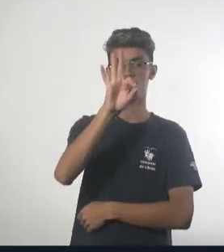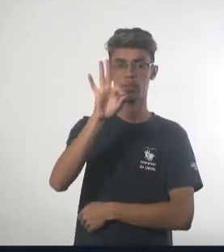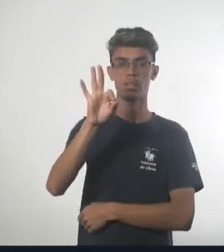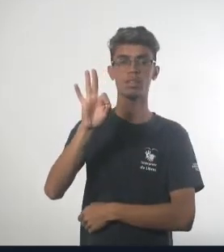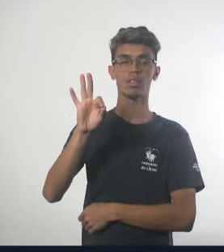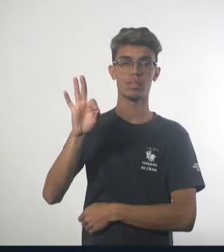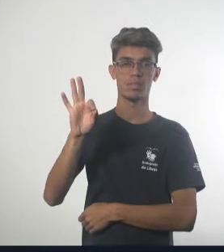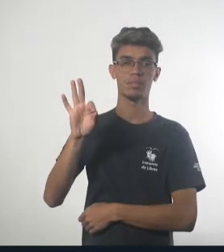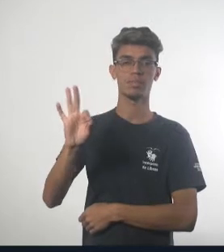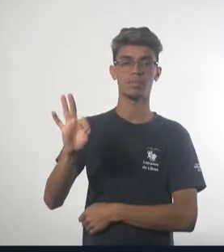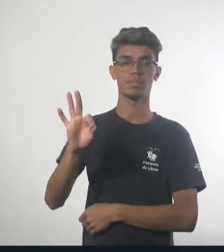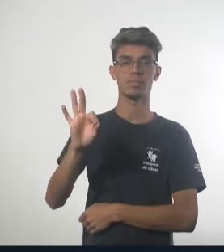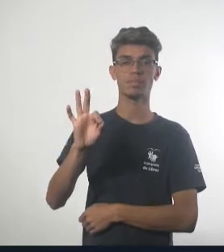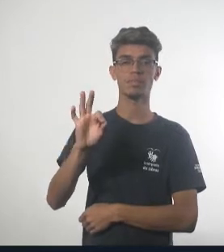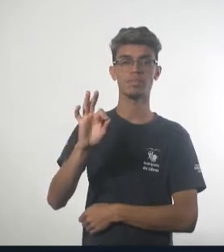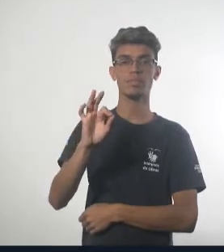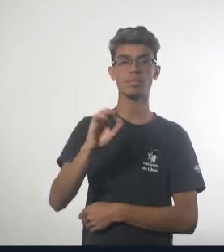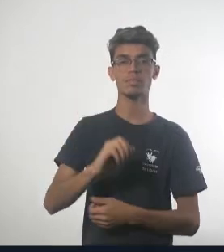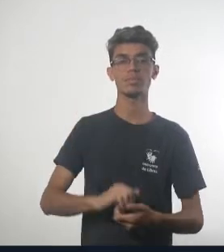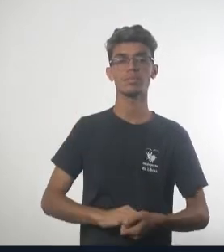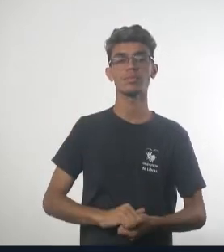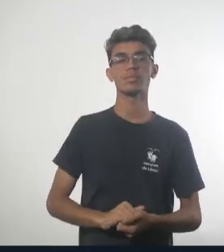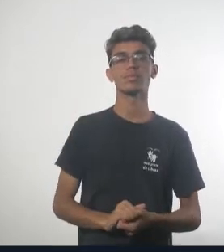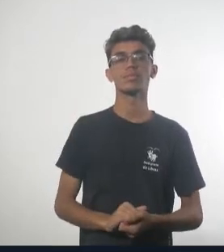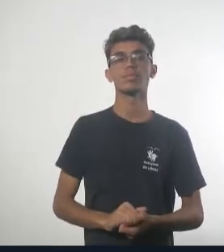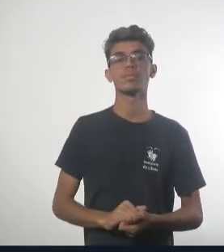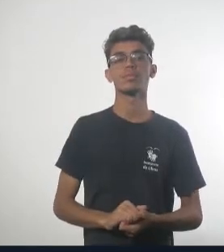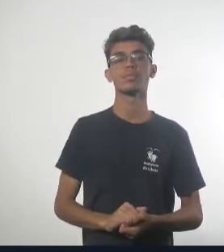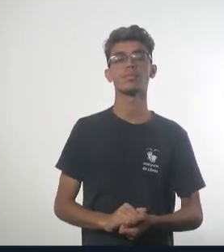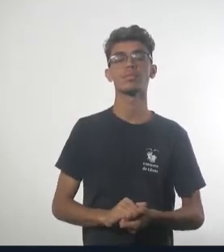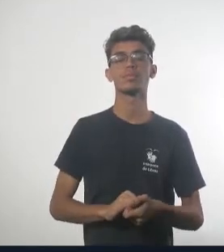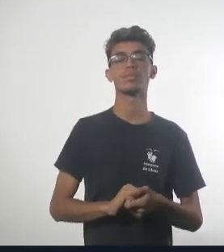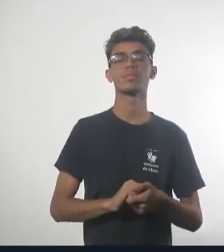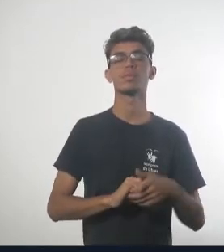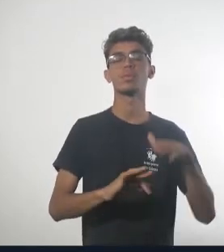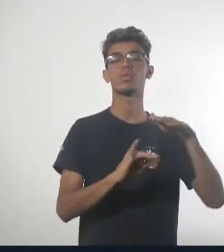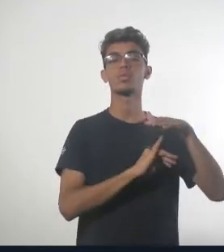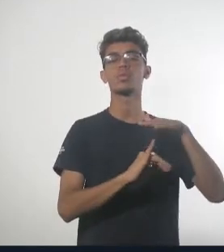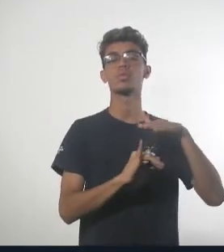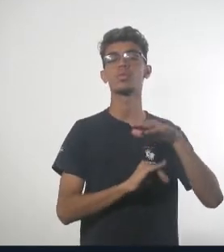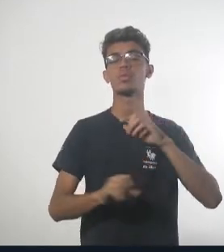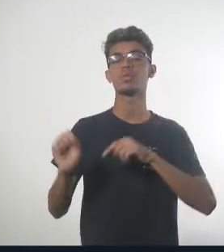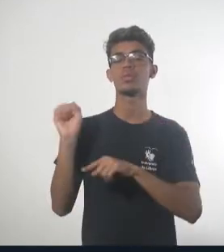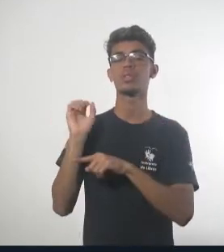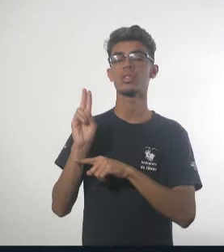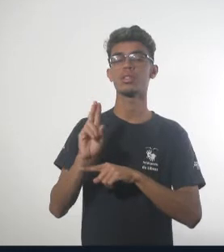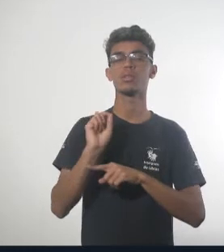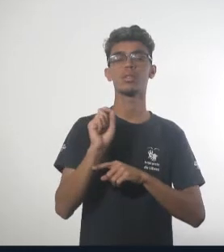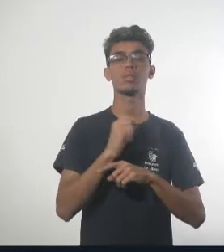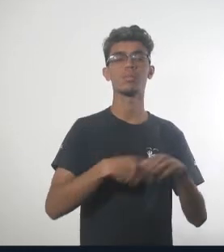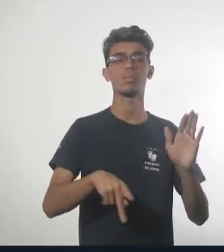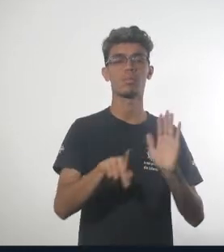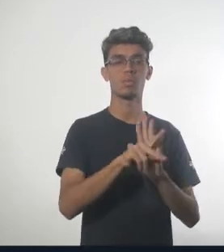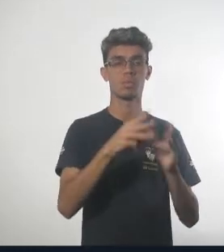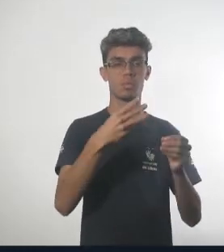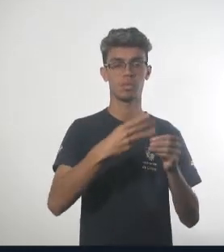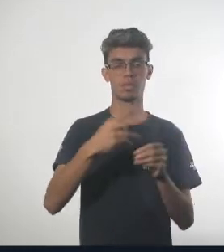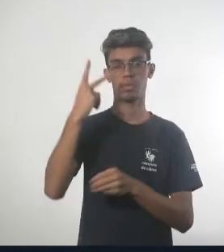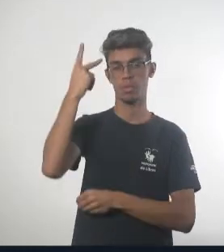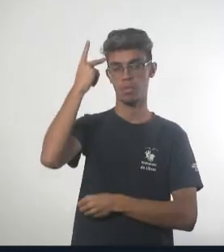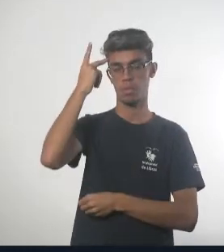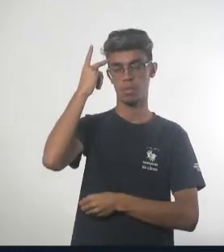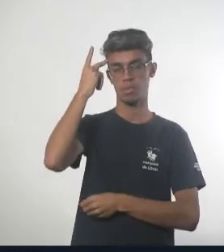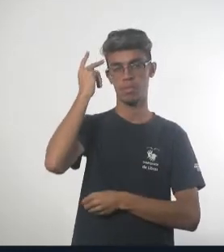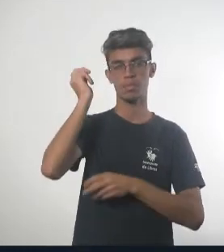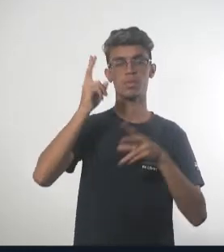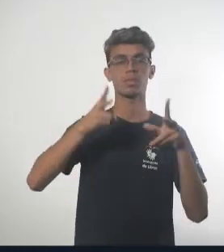linhagens do SARS-CoV-2, identificadas por sequenciamento pelo Instituto Butantan, para os casos do município de São Paulo. E a gente percebe,